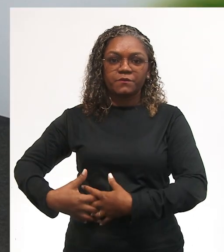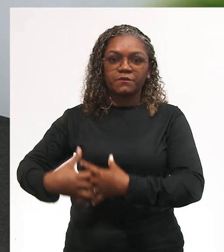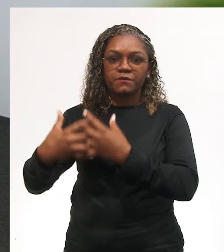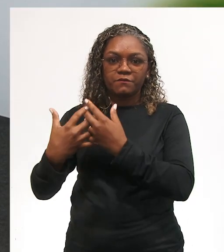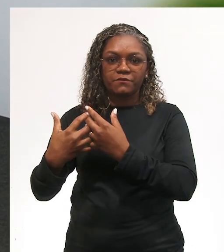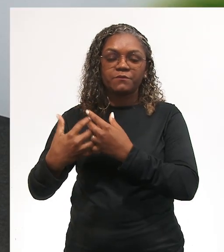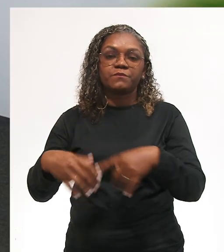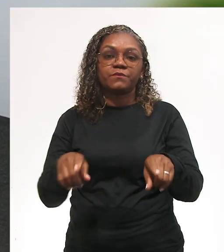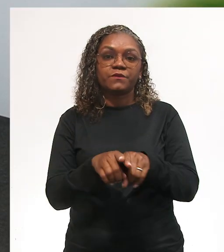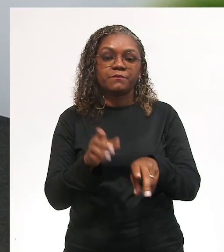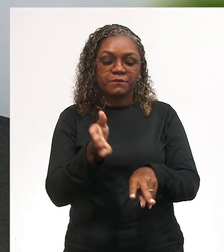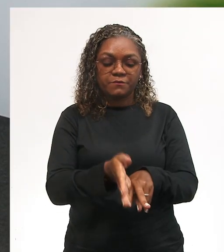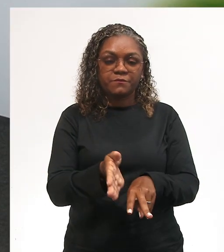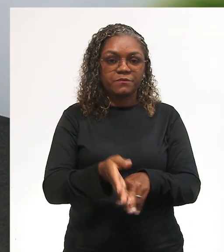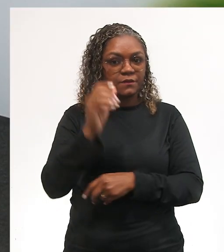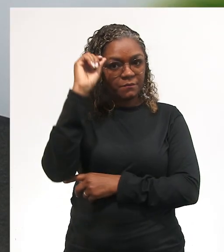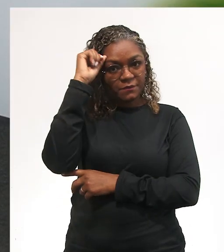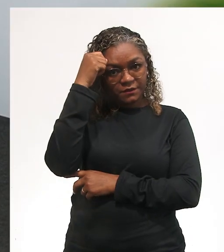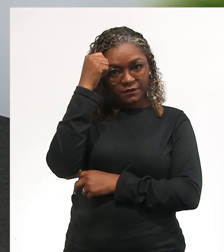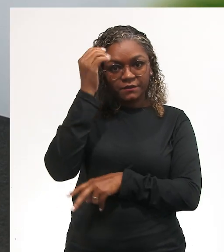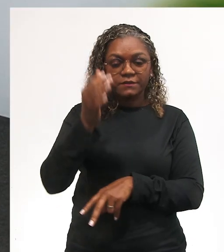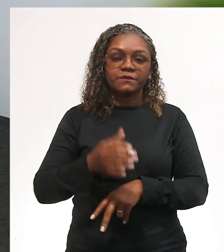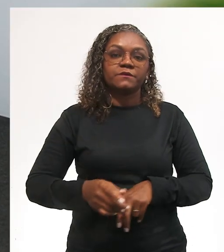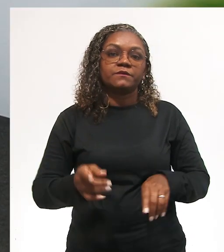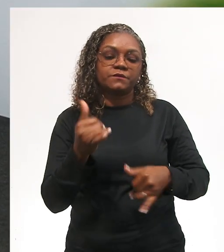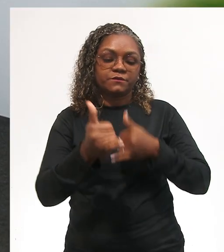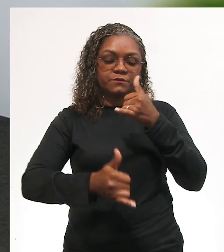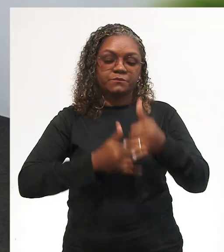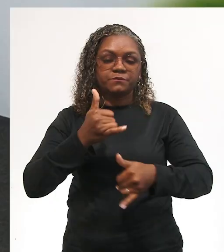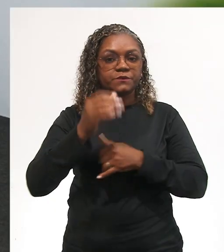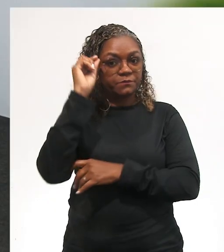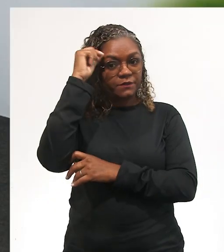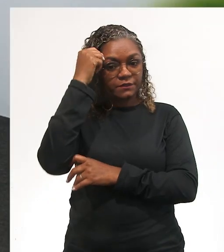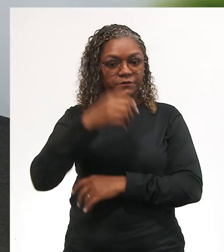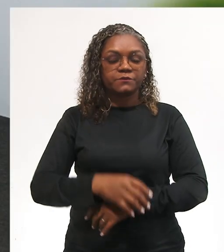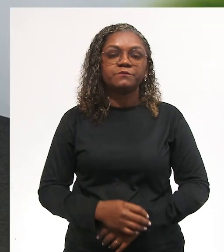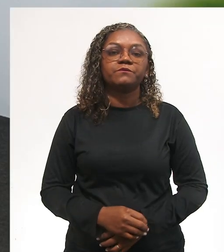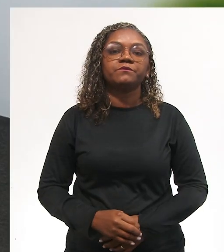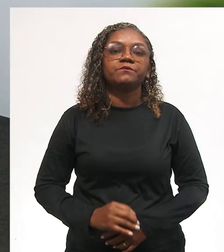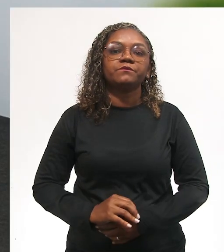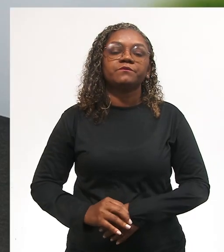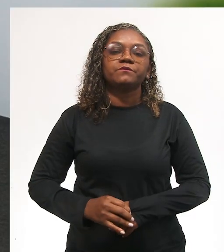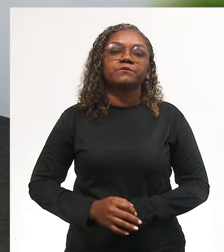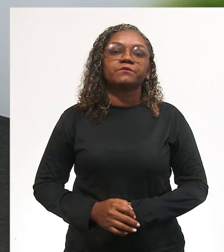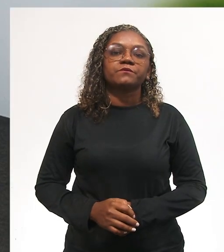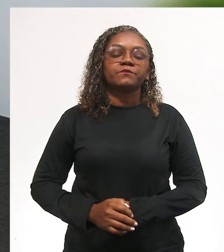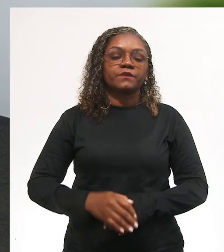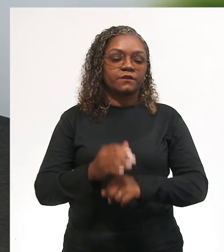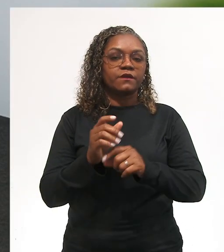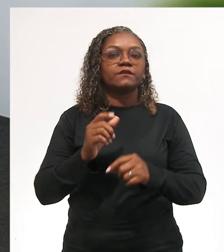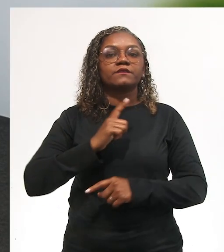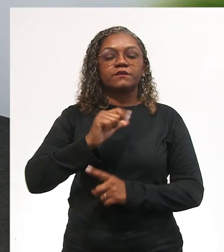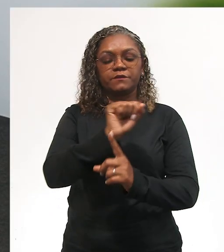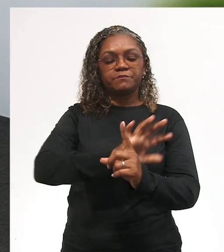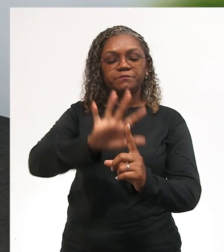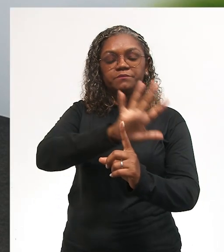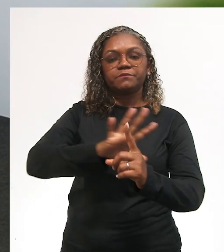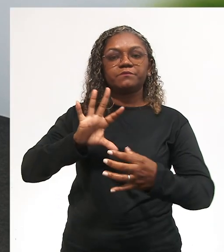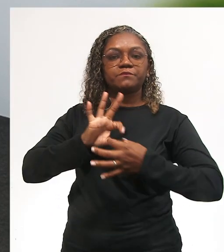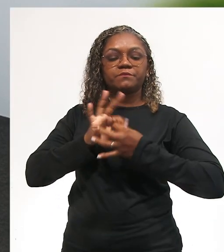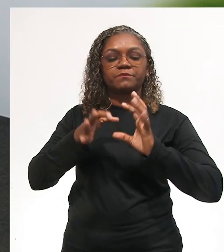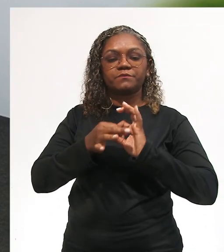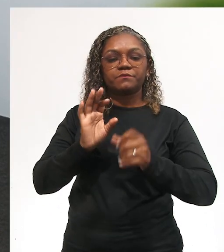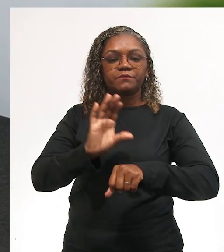preta e uma sandália de salto preta. Atrás de mim eu tenho uma parede branca com pontos interligados na cor